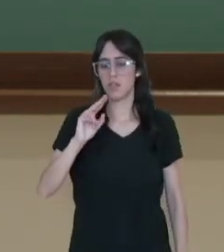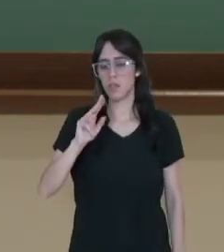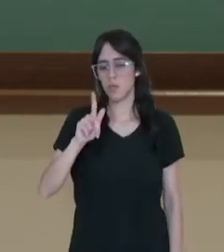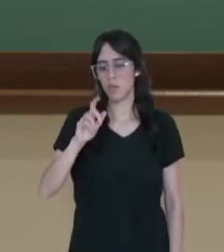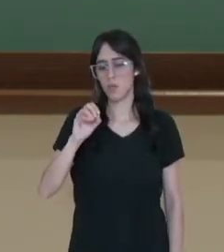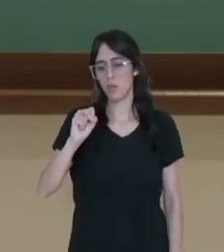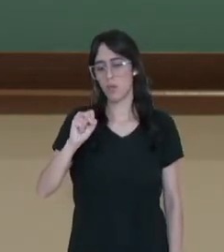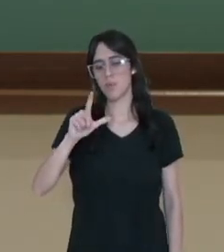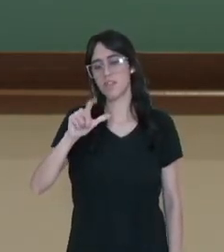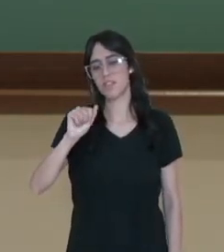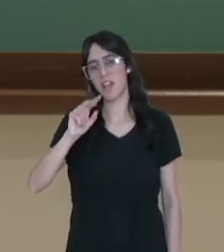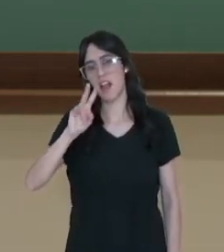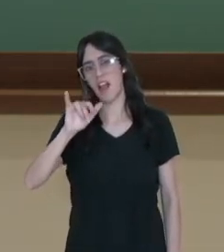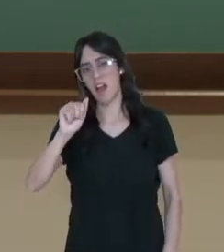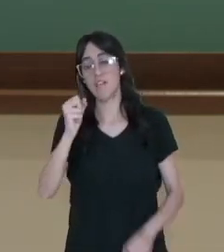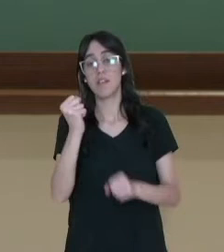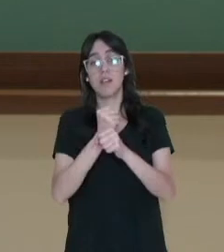anos